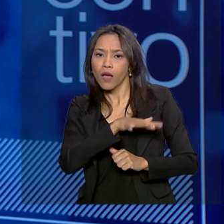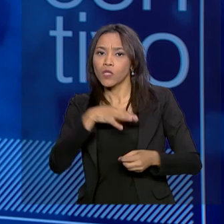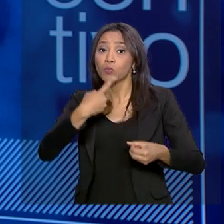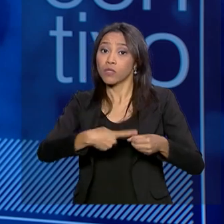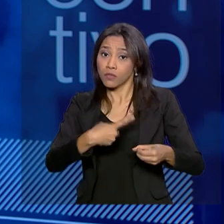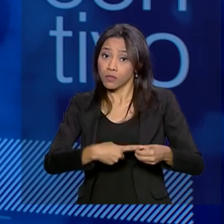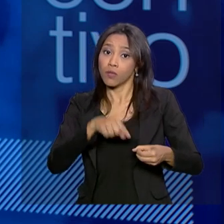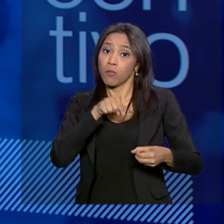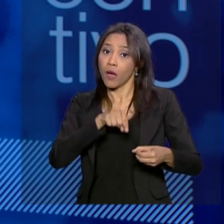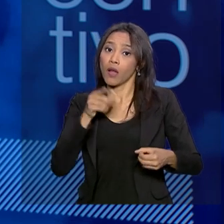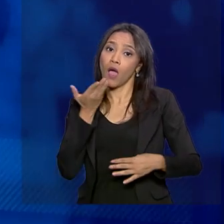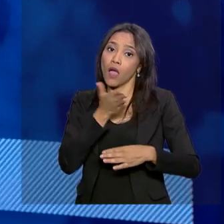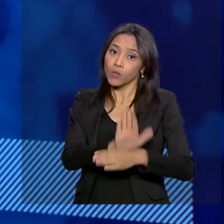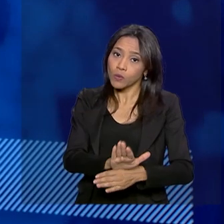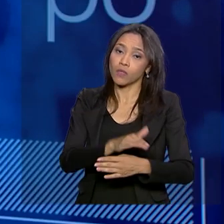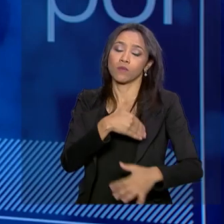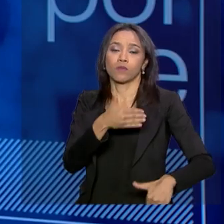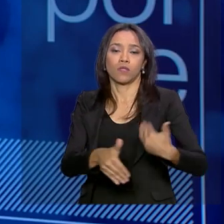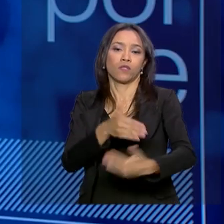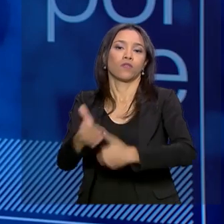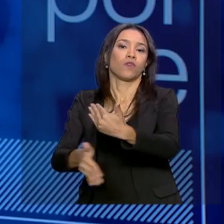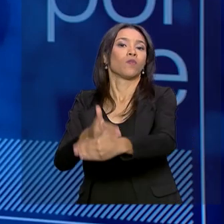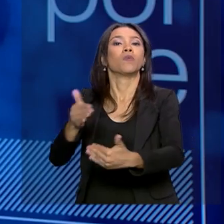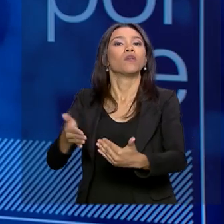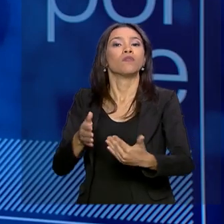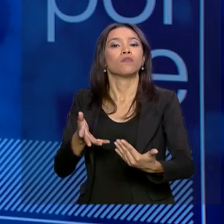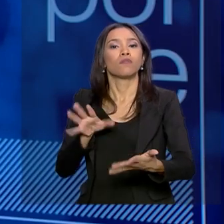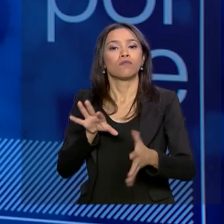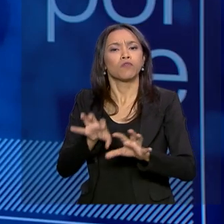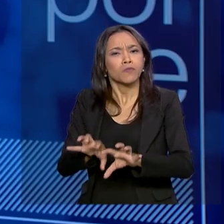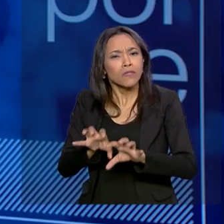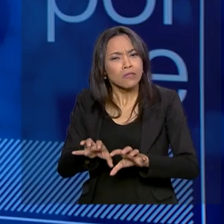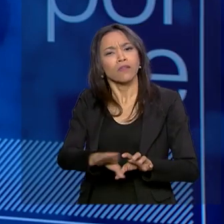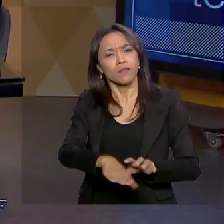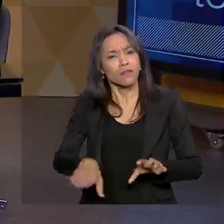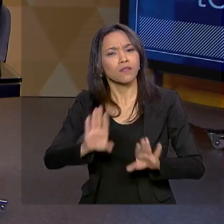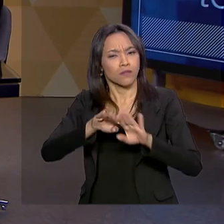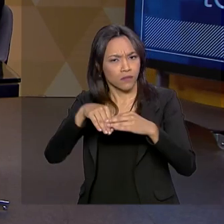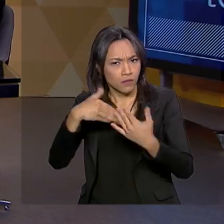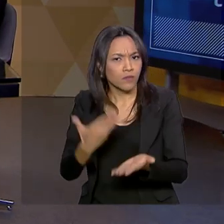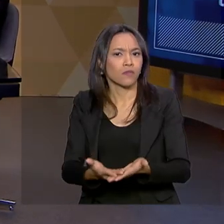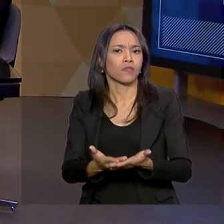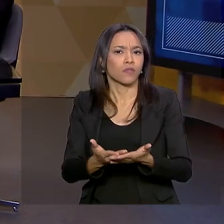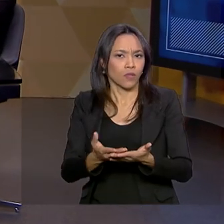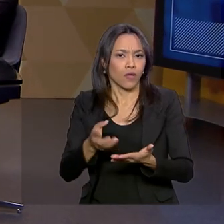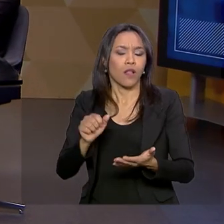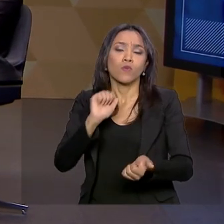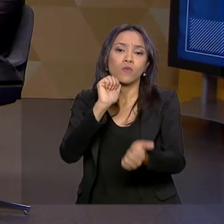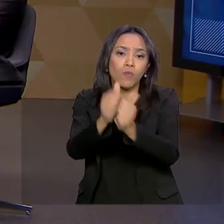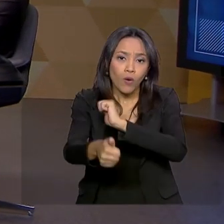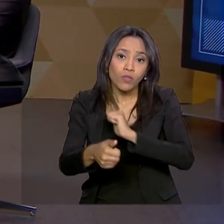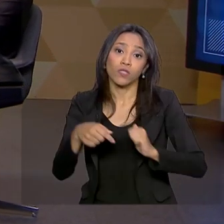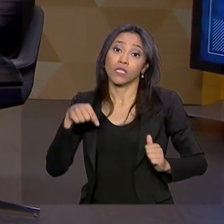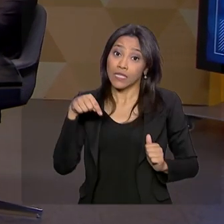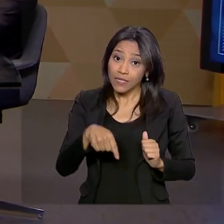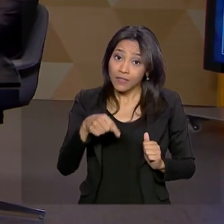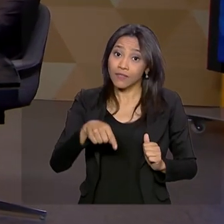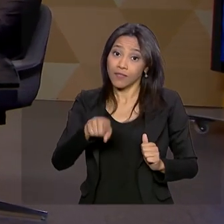para o desenvolvimento da iniciação esportiva dessas crianças. Além disso, serve também como